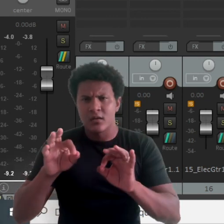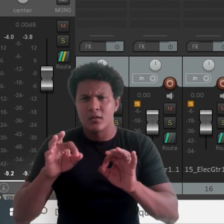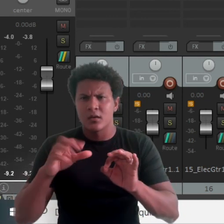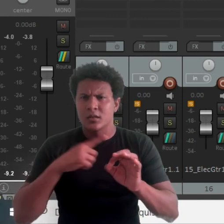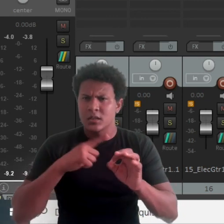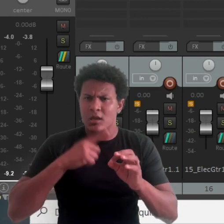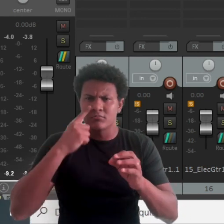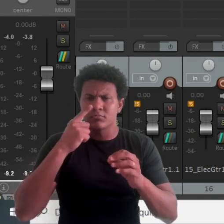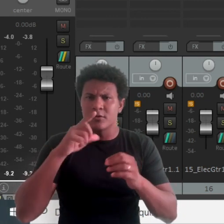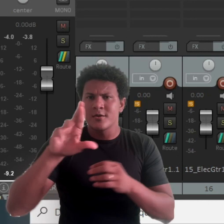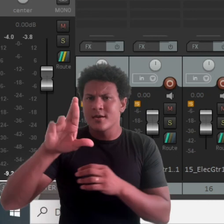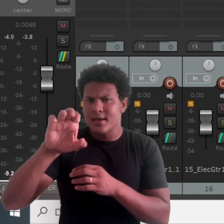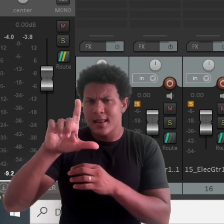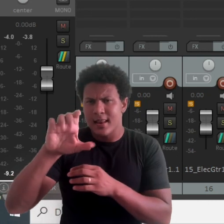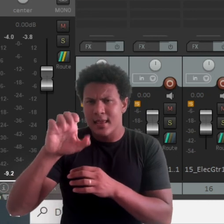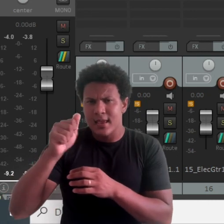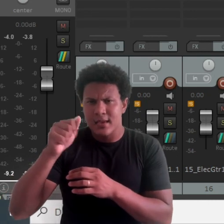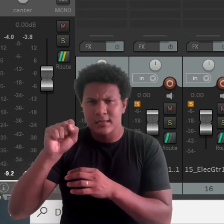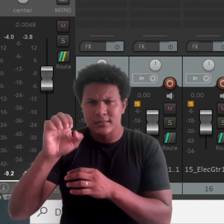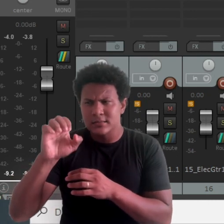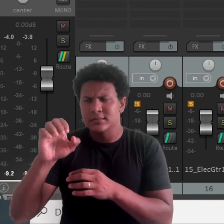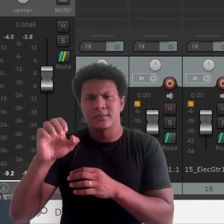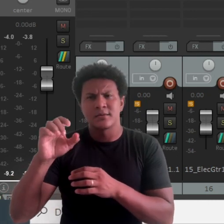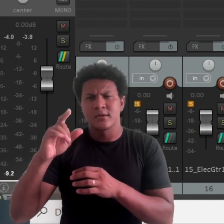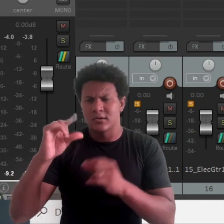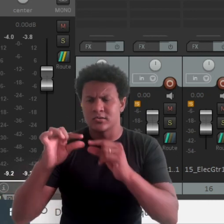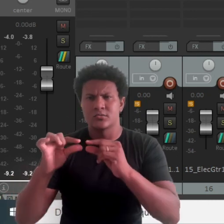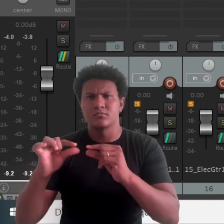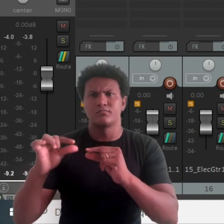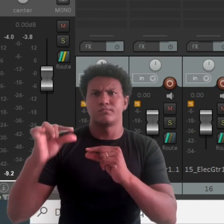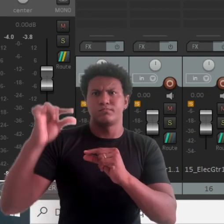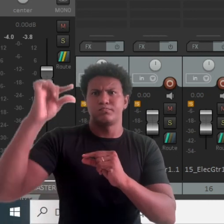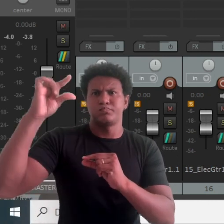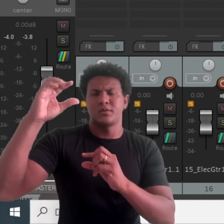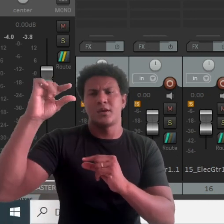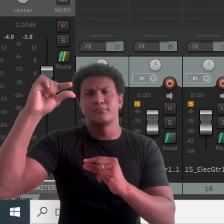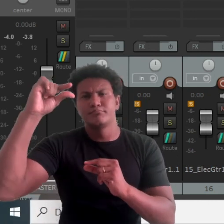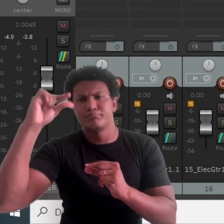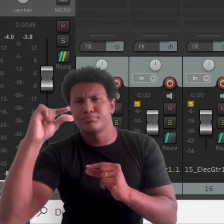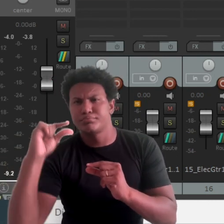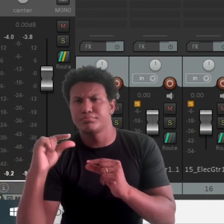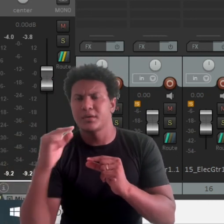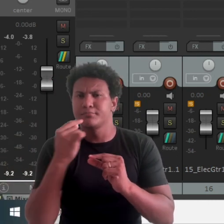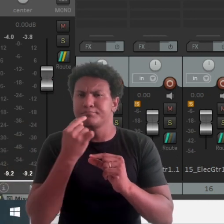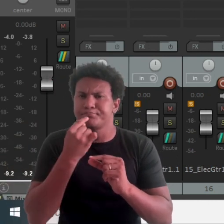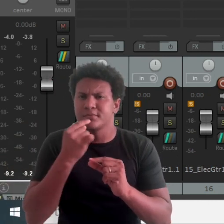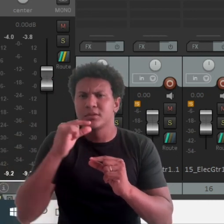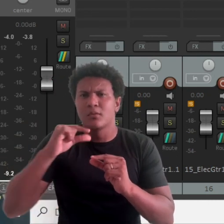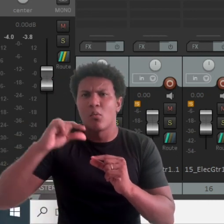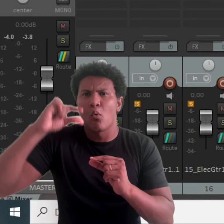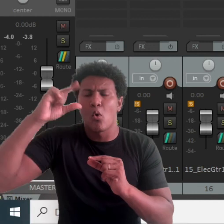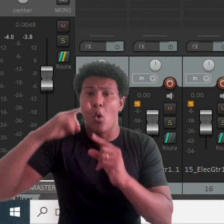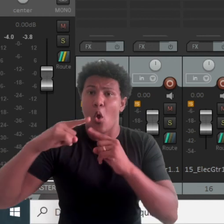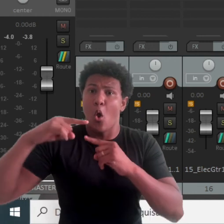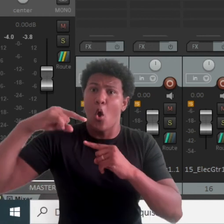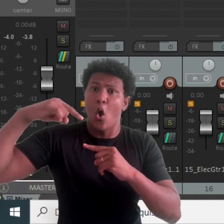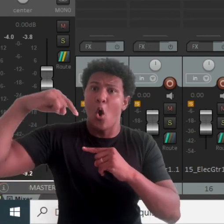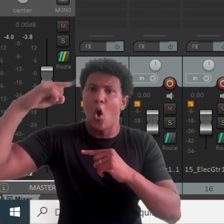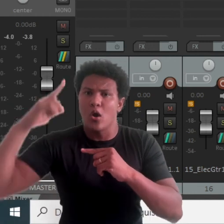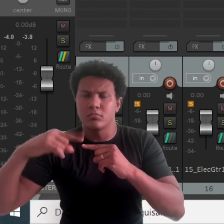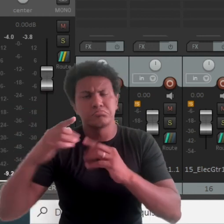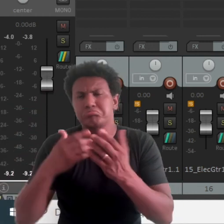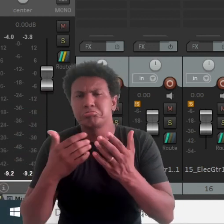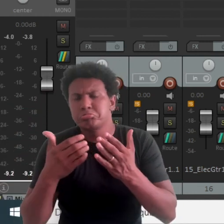né? Tu trabalha com ele no release longo, release curto, release médio, tenta trabalhar de todas as formas que é para tu